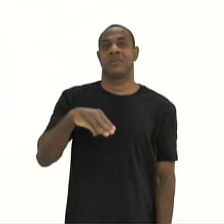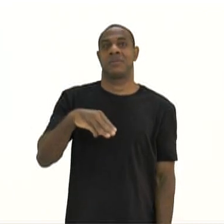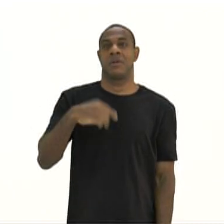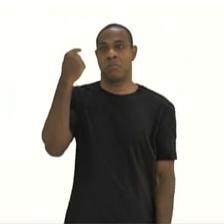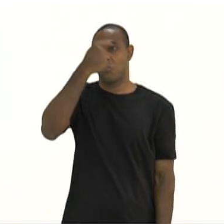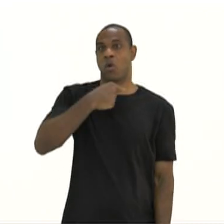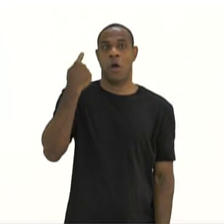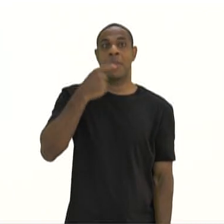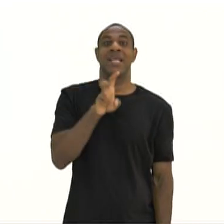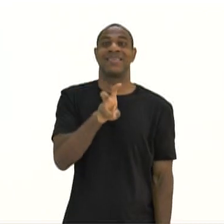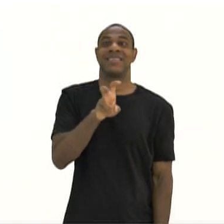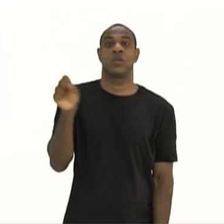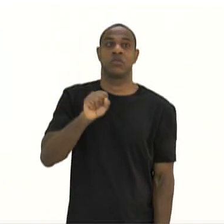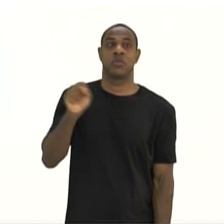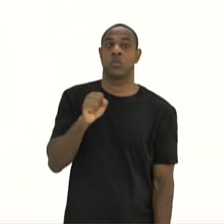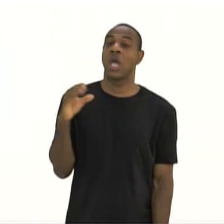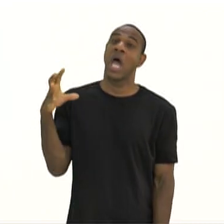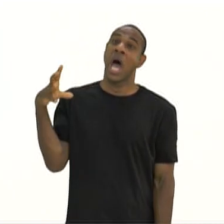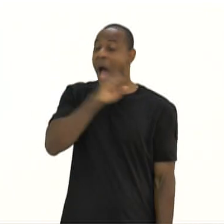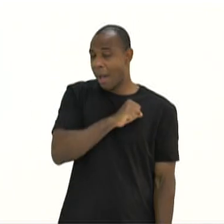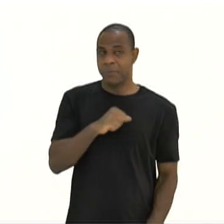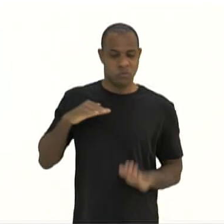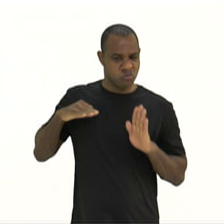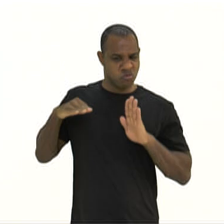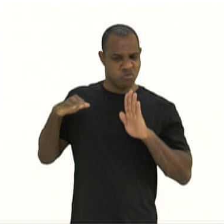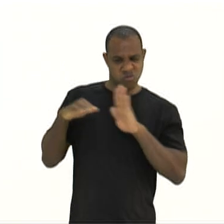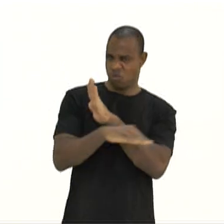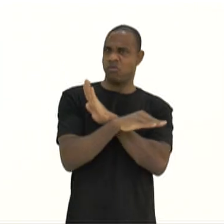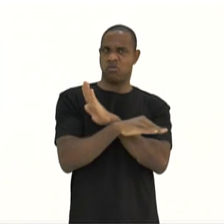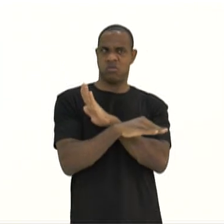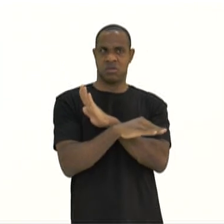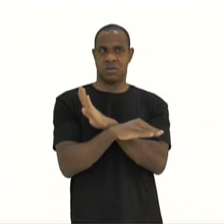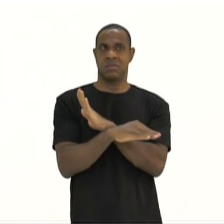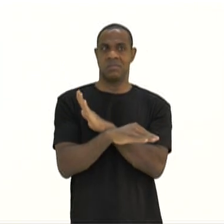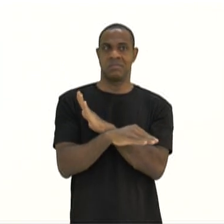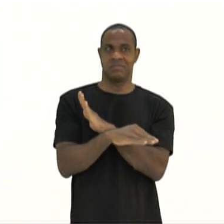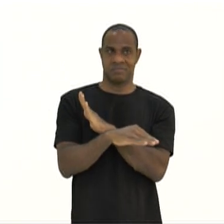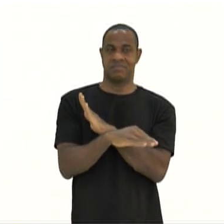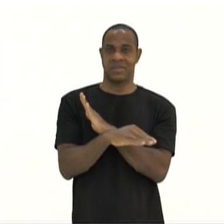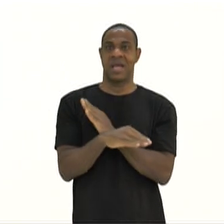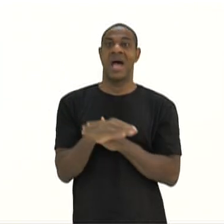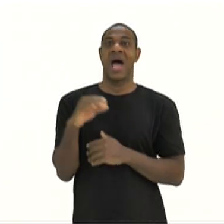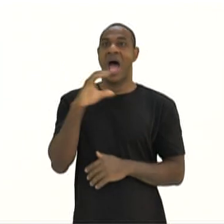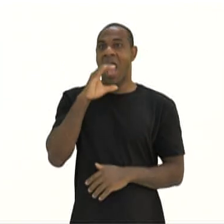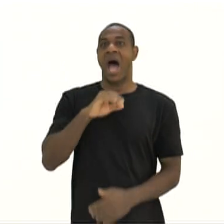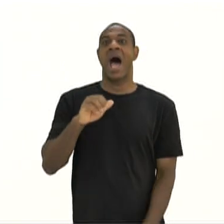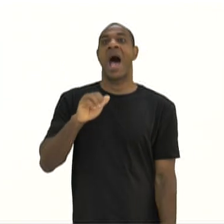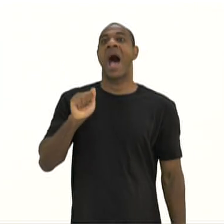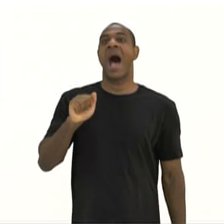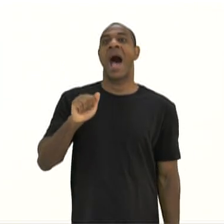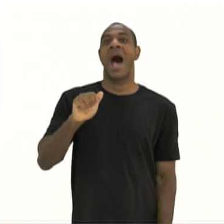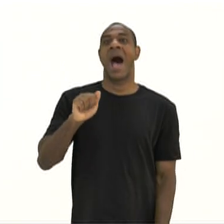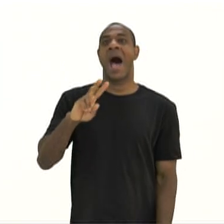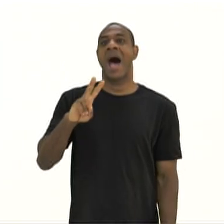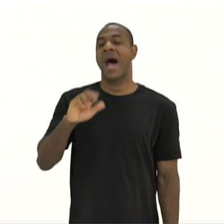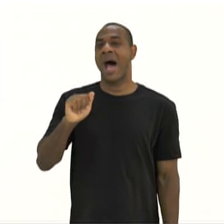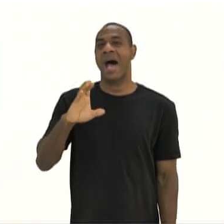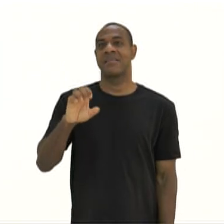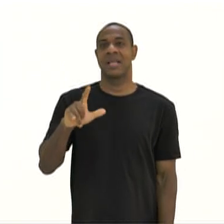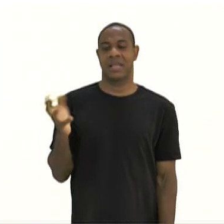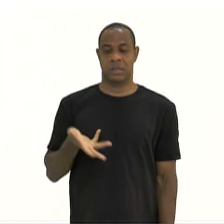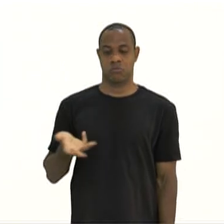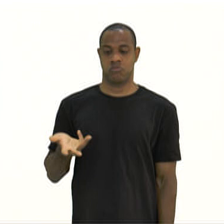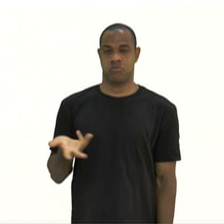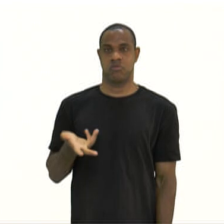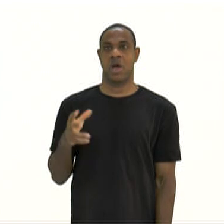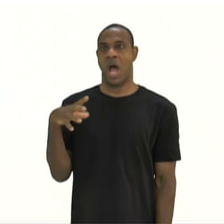Então, percebam como é rápida, né? O ganho de velocidade, a aceleração desses carros. Um outro